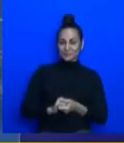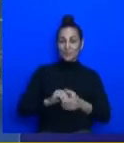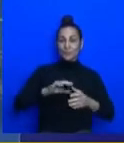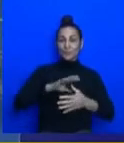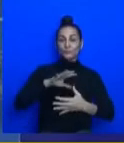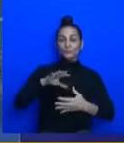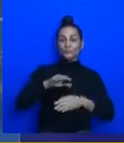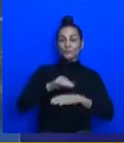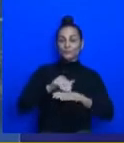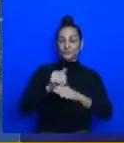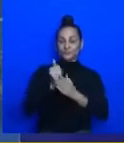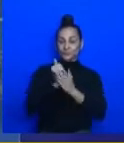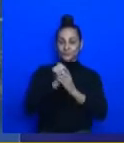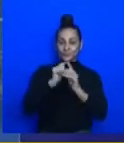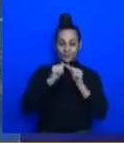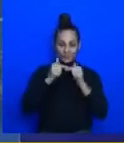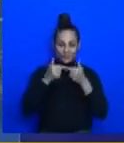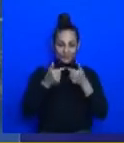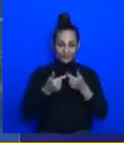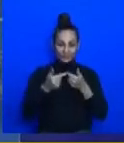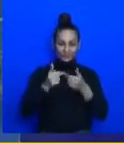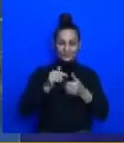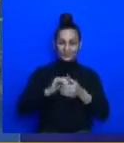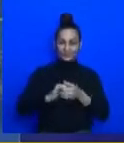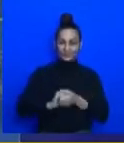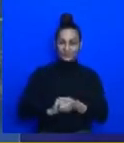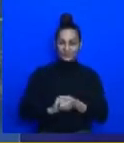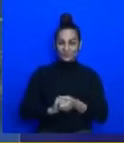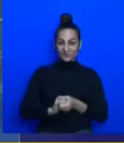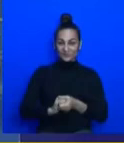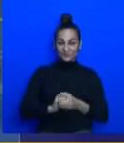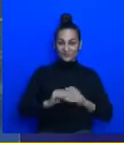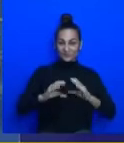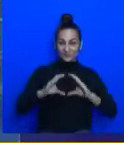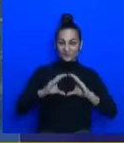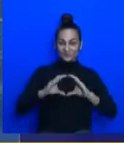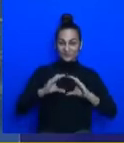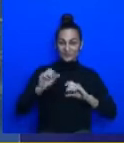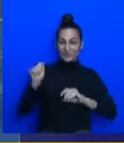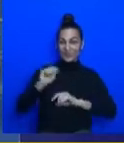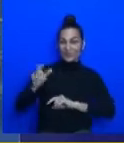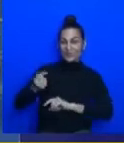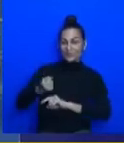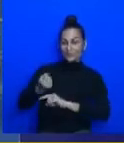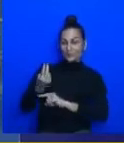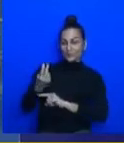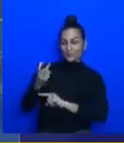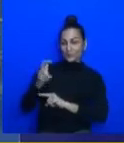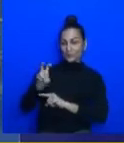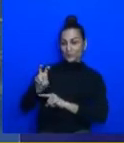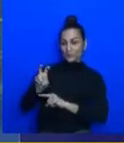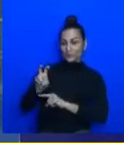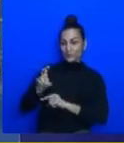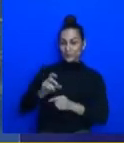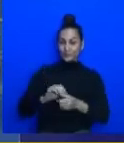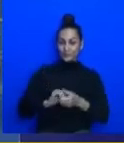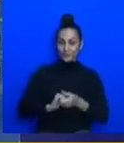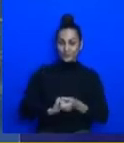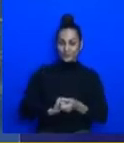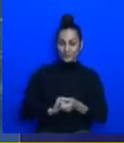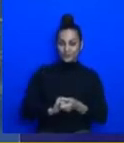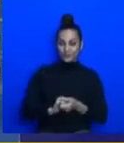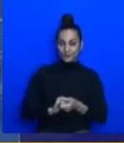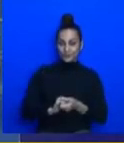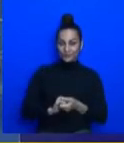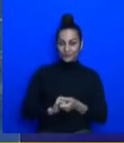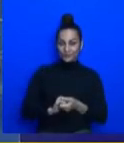O globo girando, você chamando, a sorte chegando. Bola azul, número 25. Azul, 25.